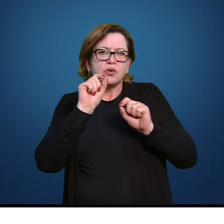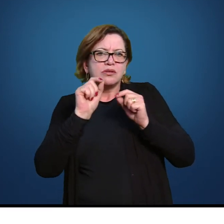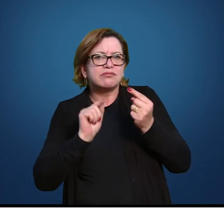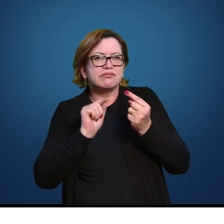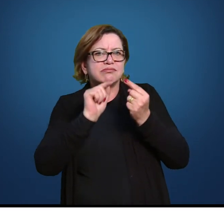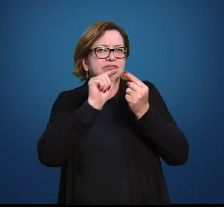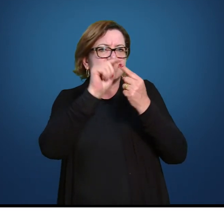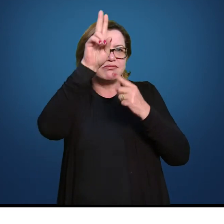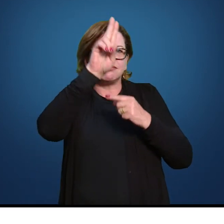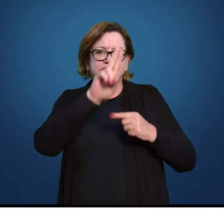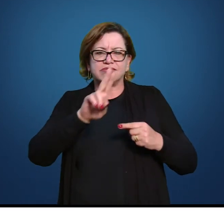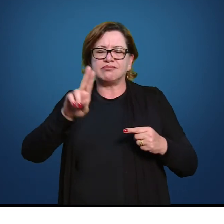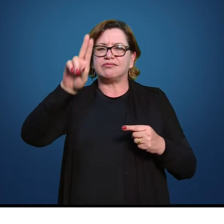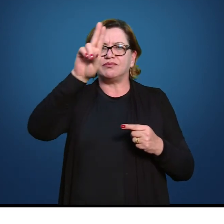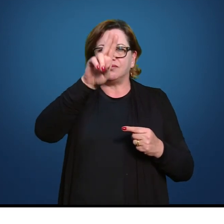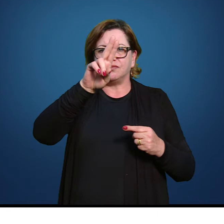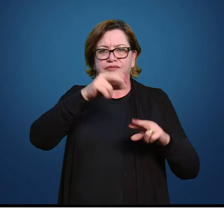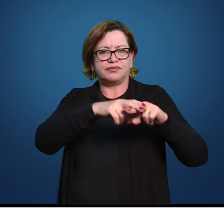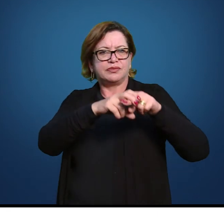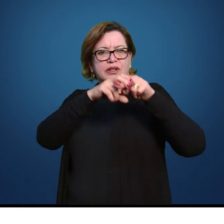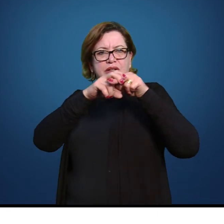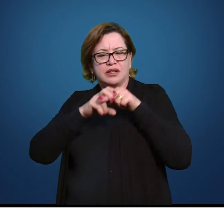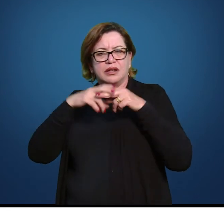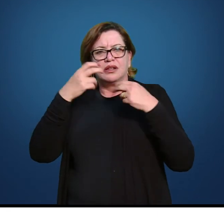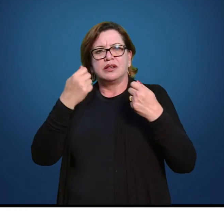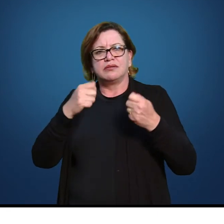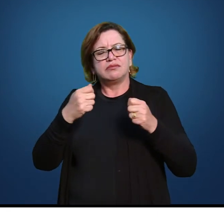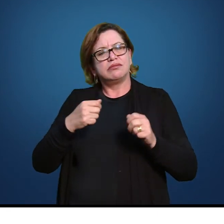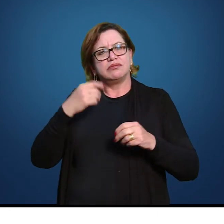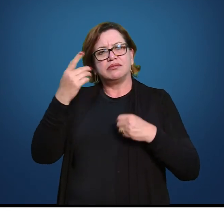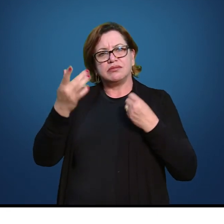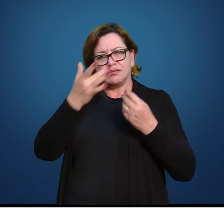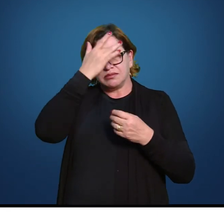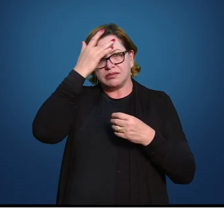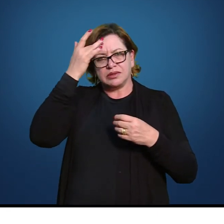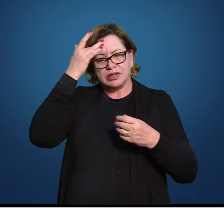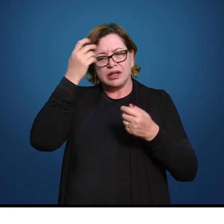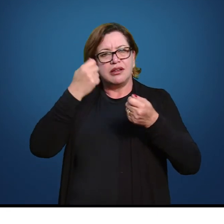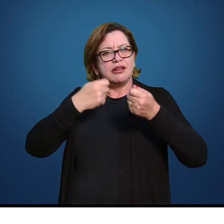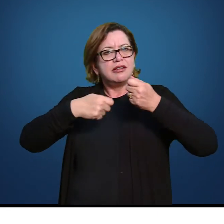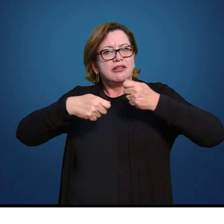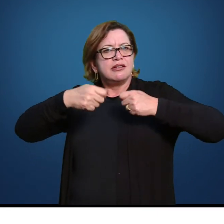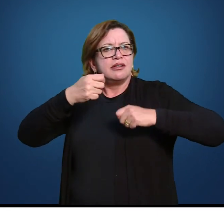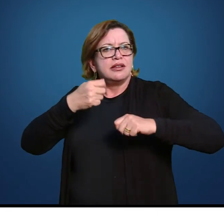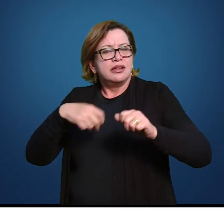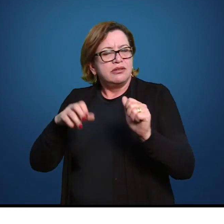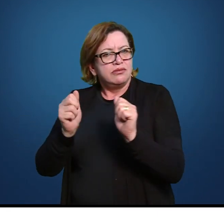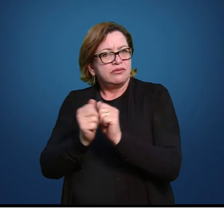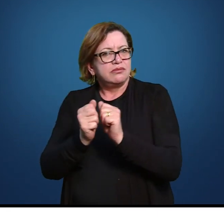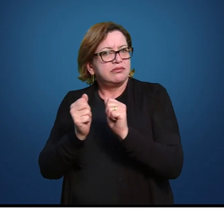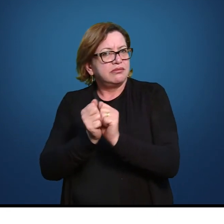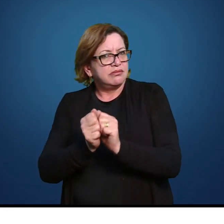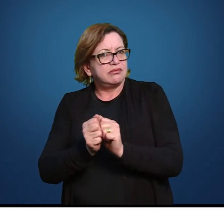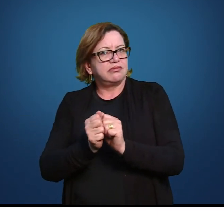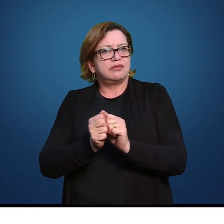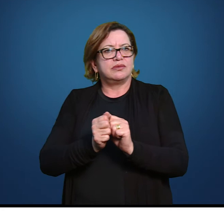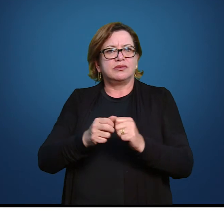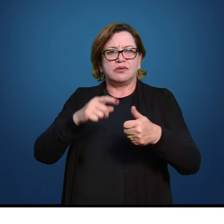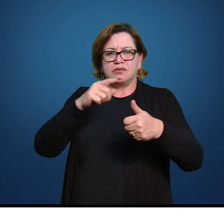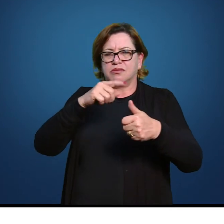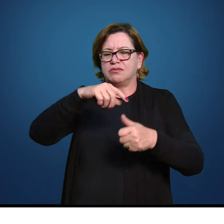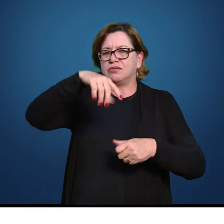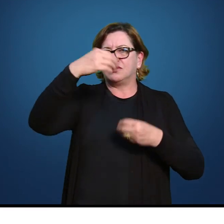está sendo determinada. Para isso, nós precisamos que os órgãos gestores, junto com